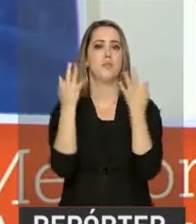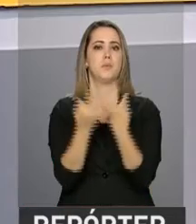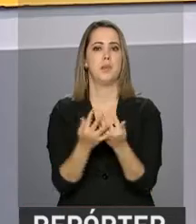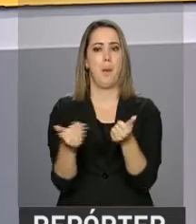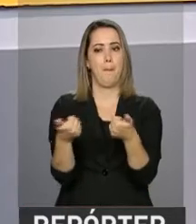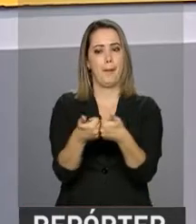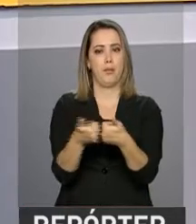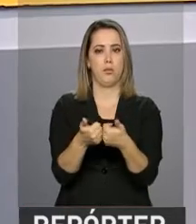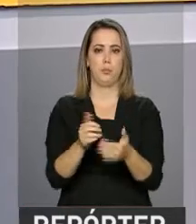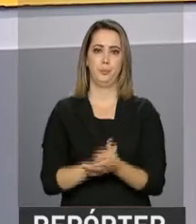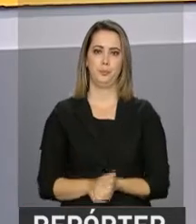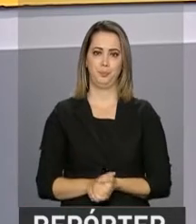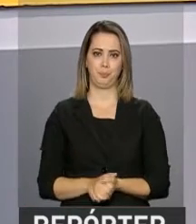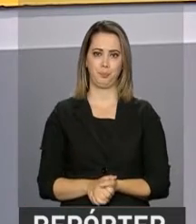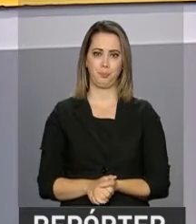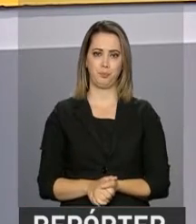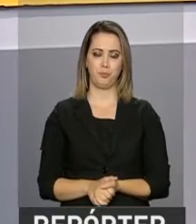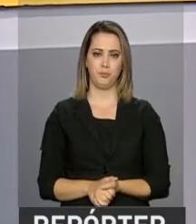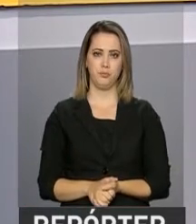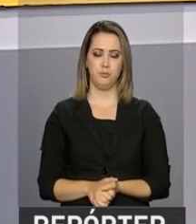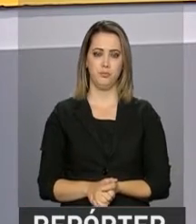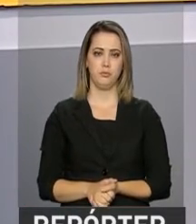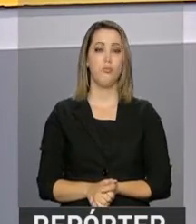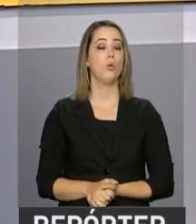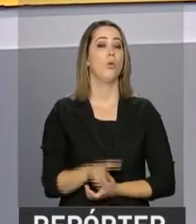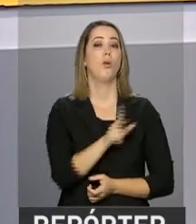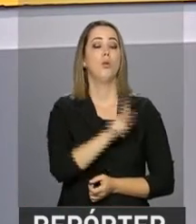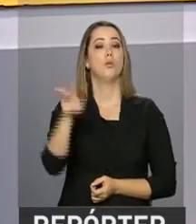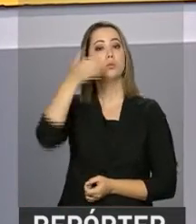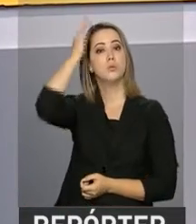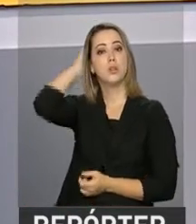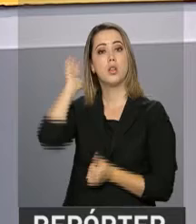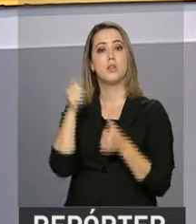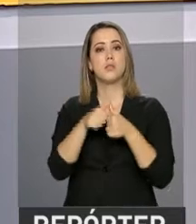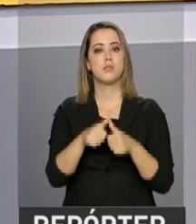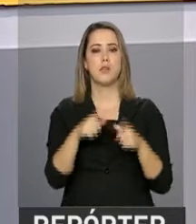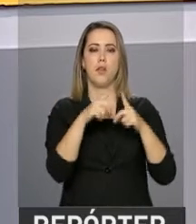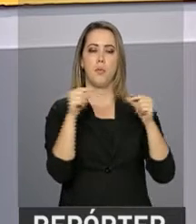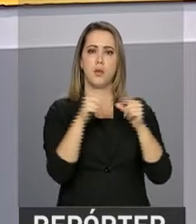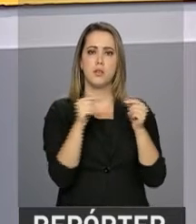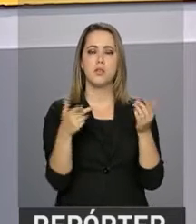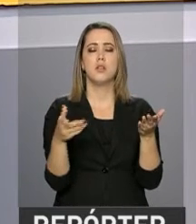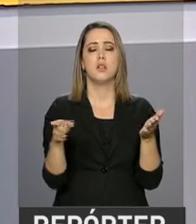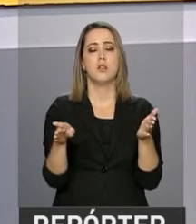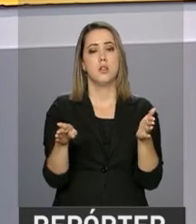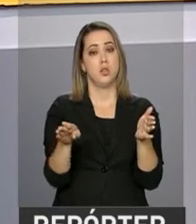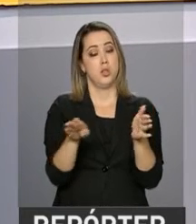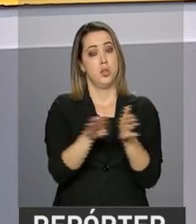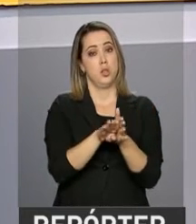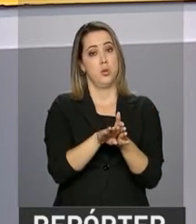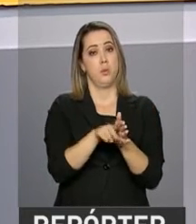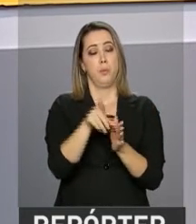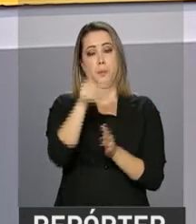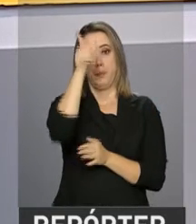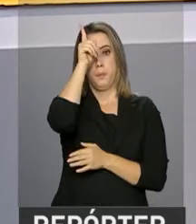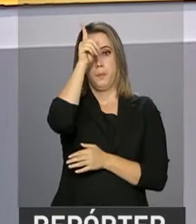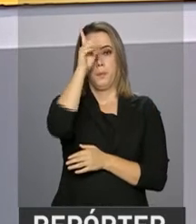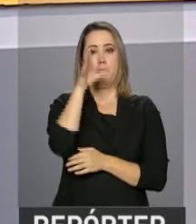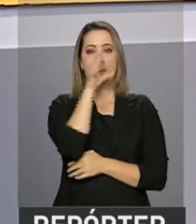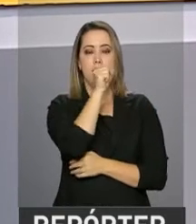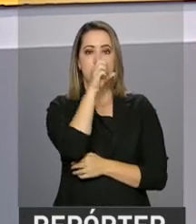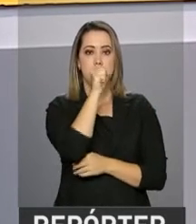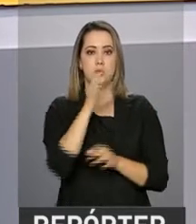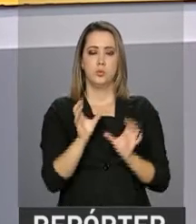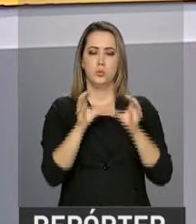familiar. O presidente Michel Temer já está em Brasília. Ele chegou de Hamburgo, na Alemanha, no sábado, onde participou da cúpula